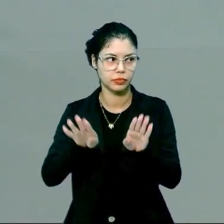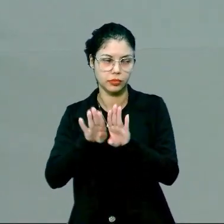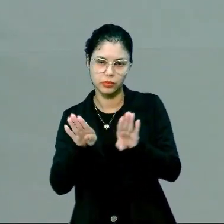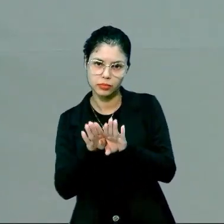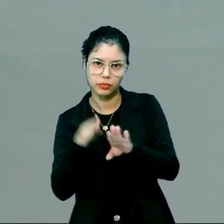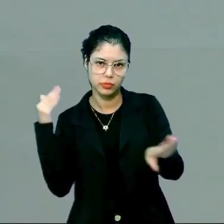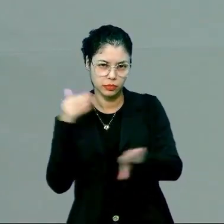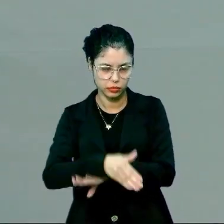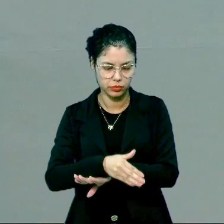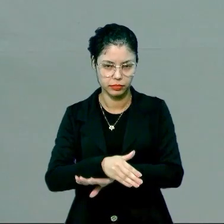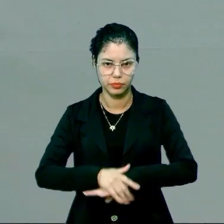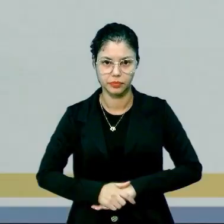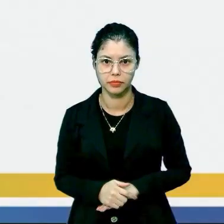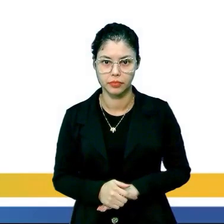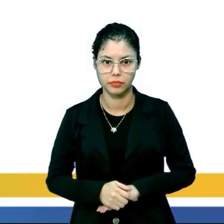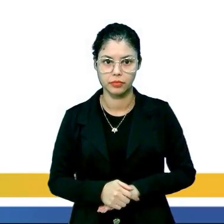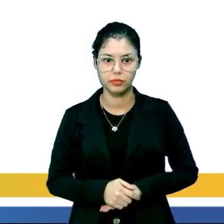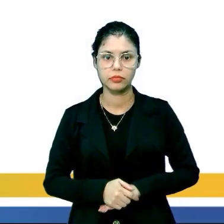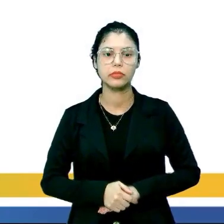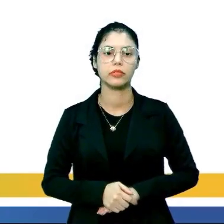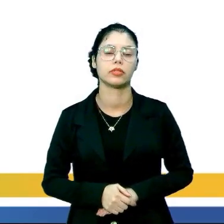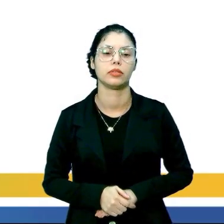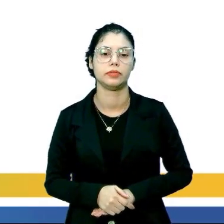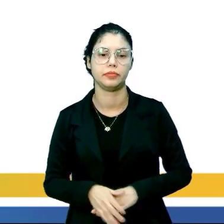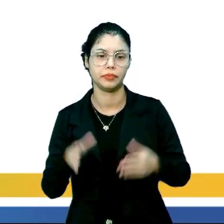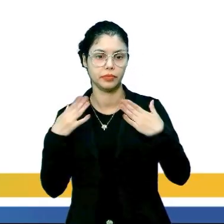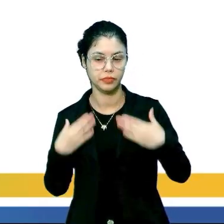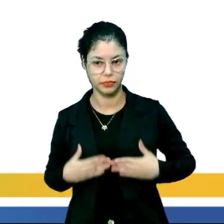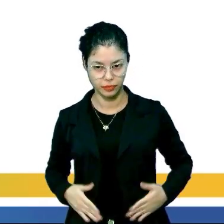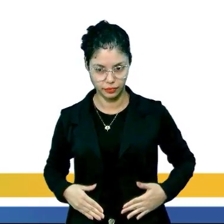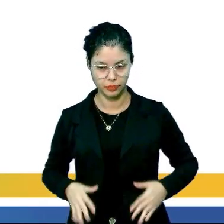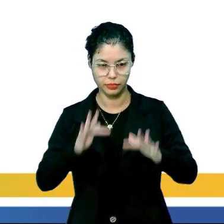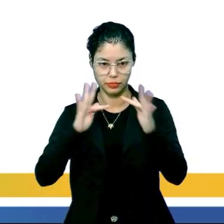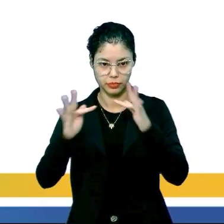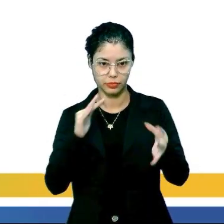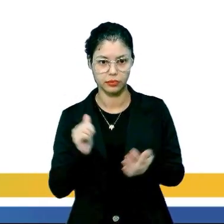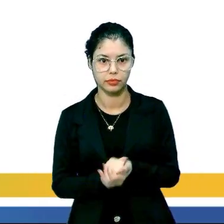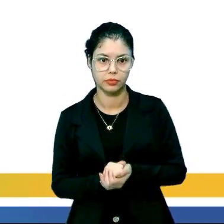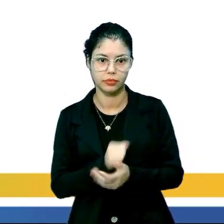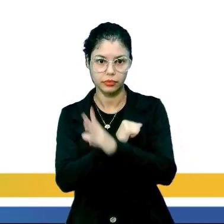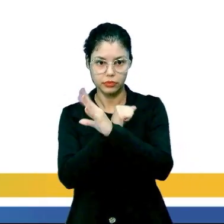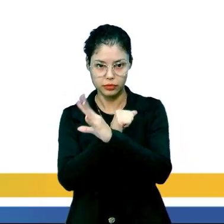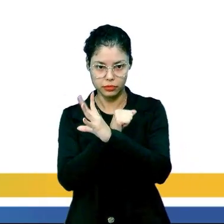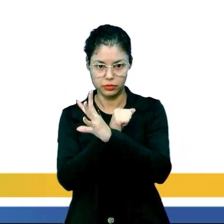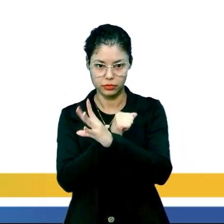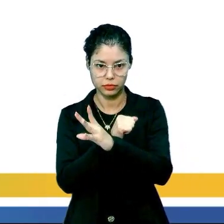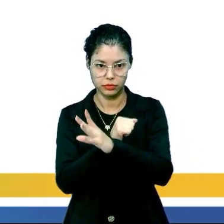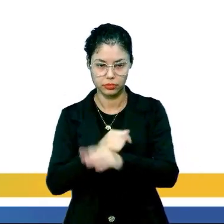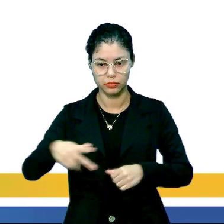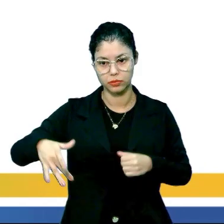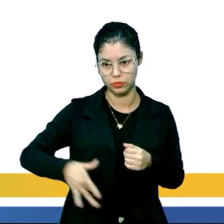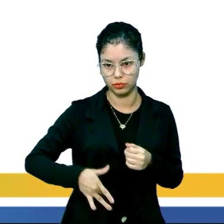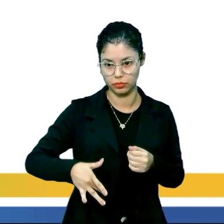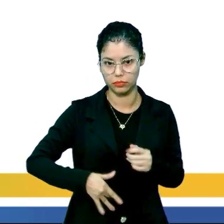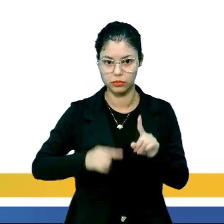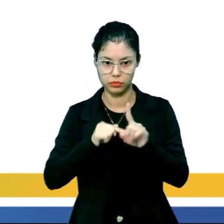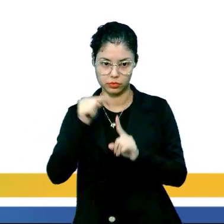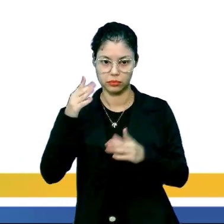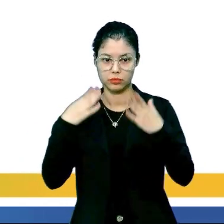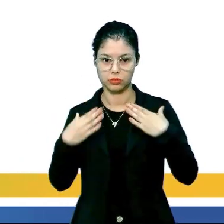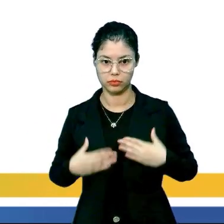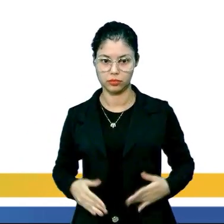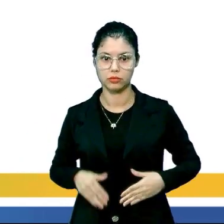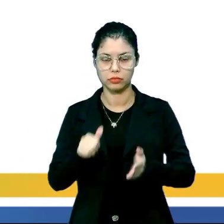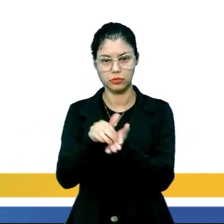não entrem lá. No caso aqui, temos as físicas, que é a acidez do estômago e a temperatura